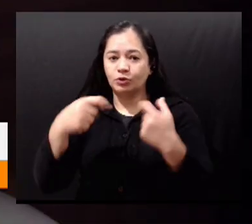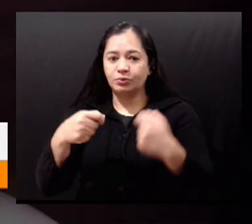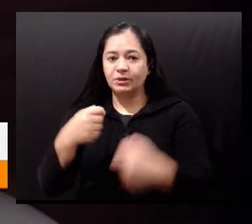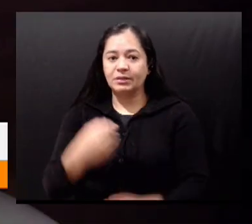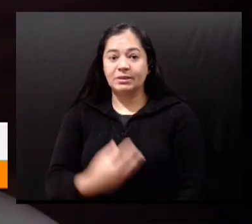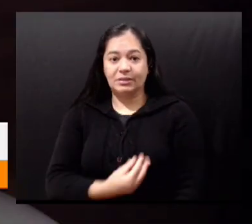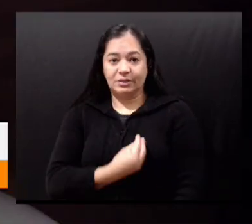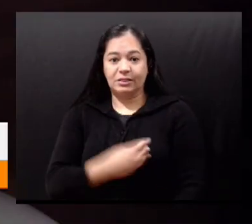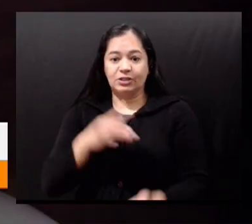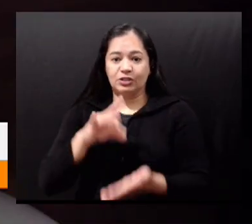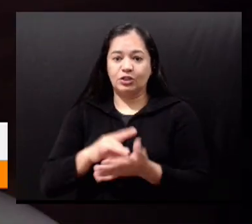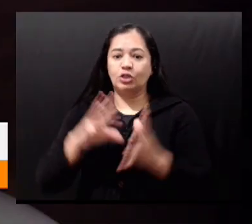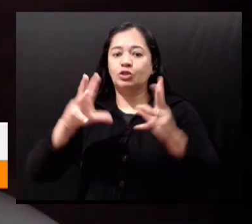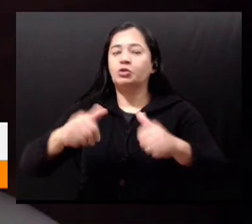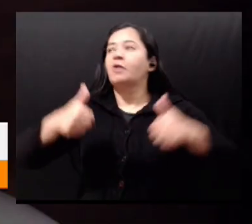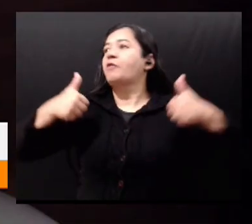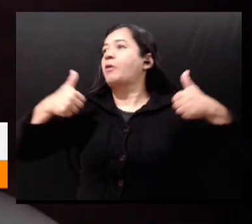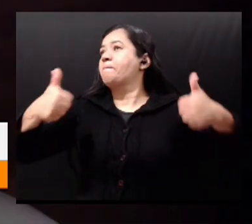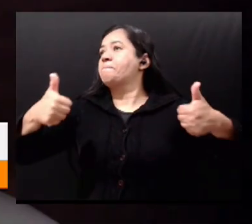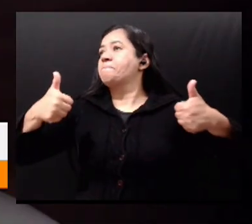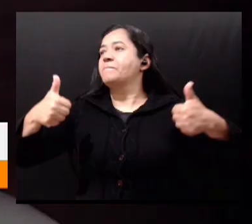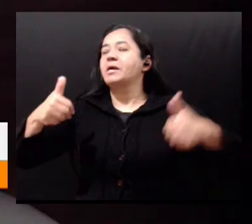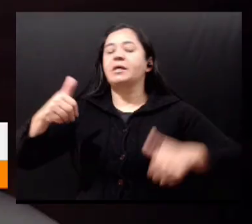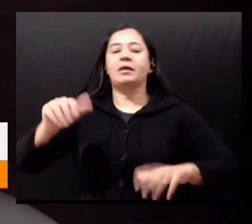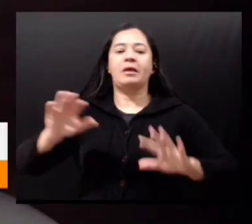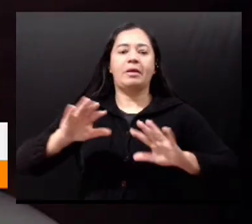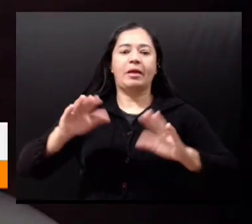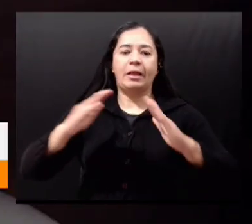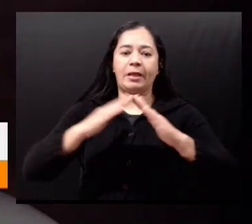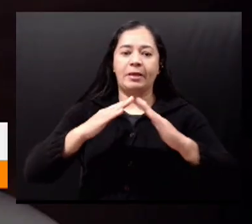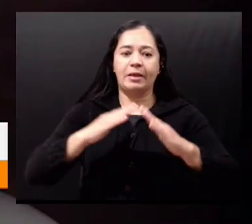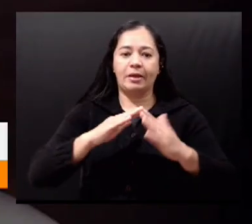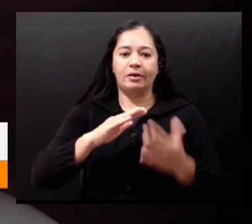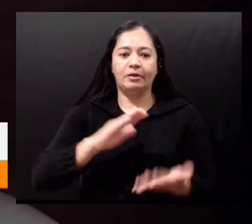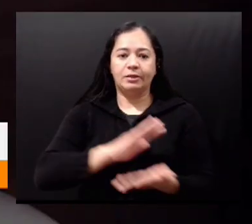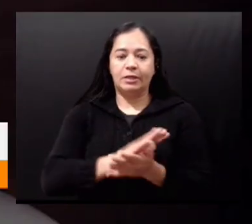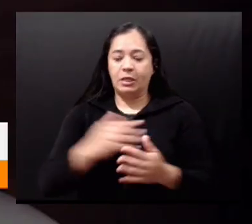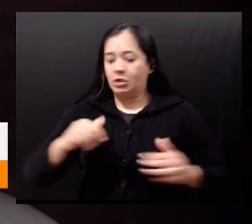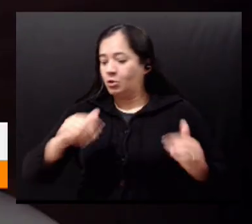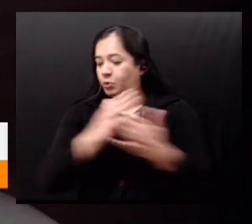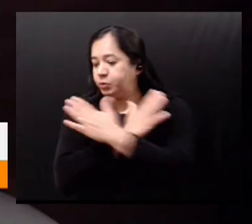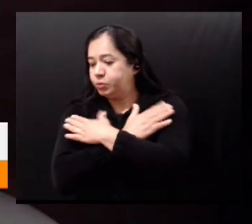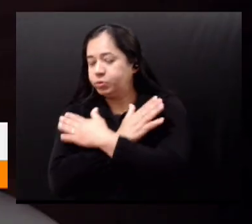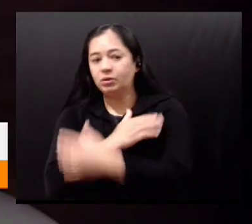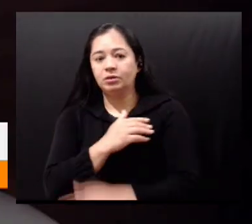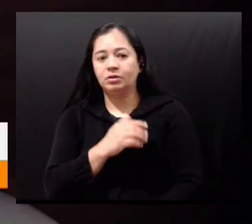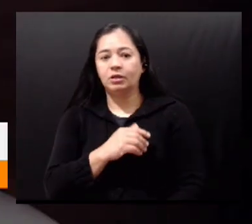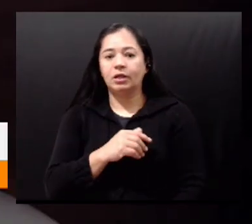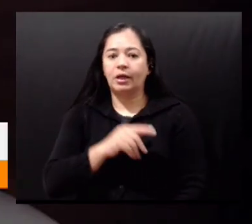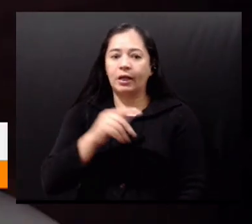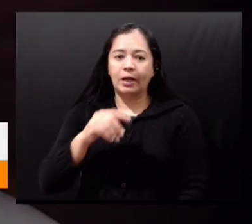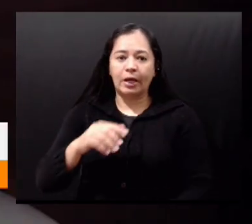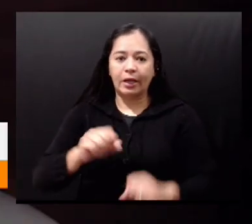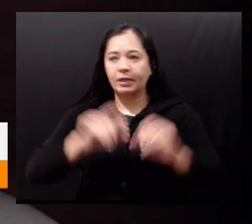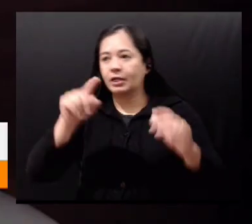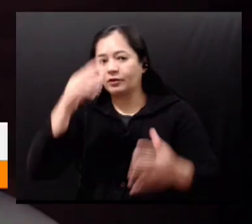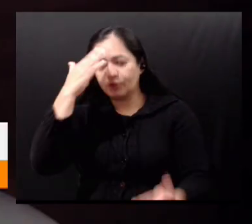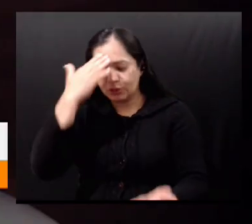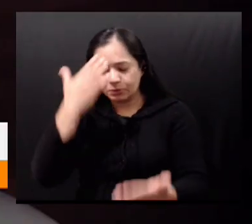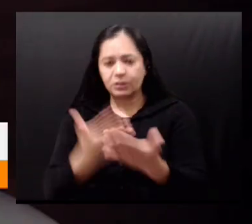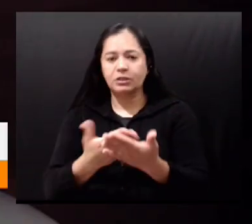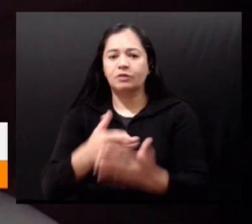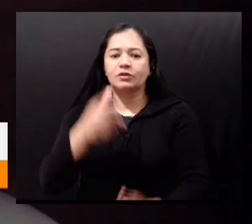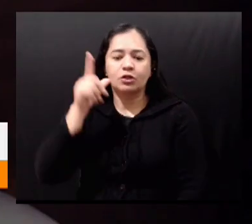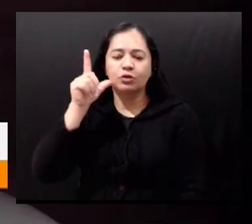ficar bem se Deus quiser e a casa está caindo, eu estou desempregado. E É tá lógico que você tudo tem que lindo. acreditar que você vai conseguir Sim. melhorar, que você